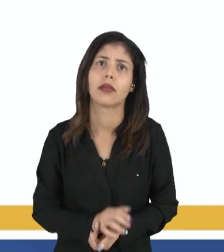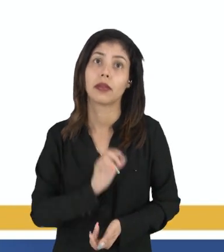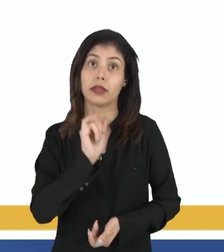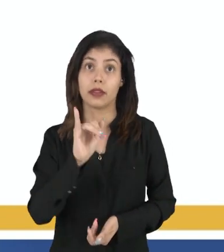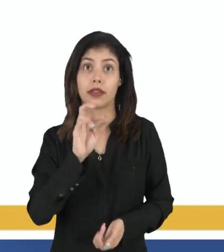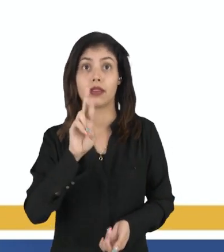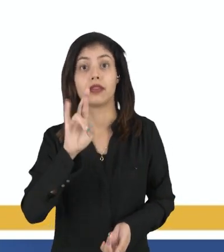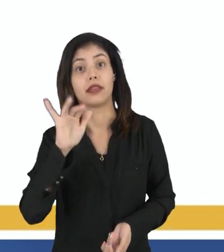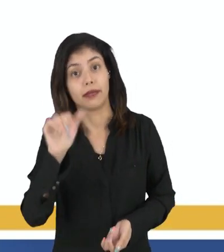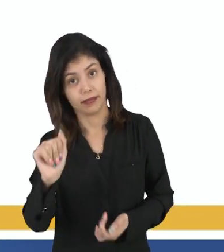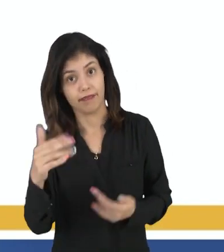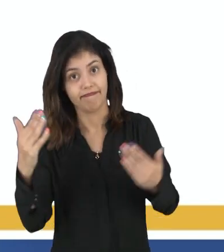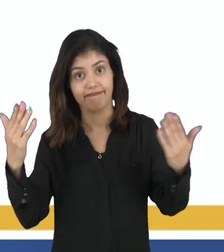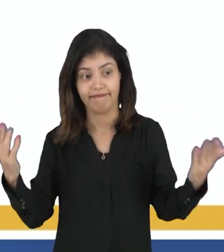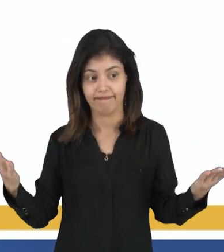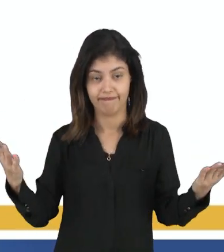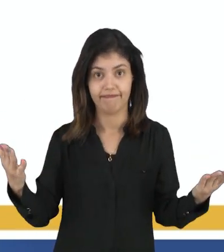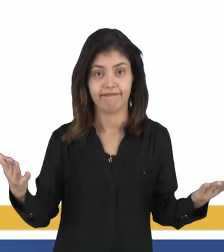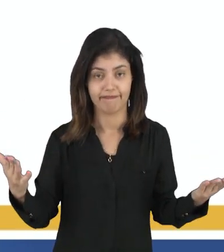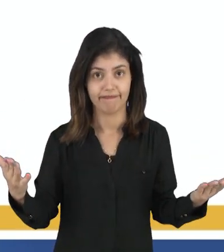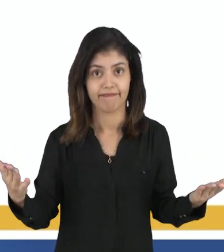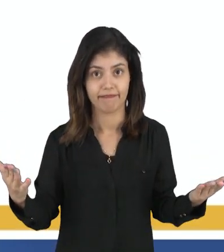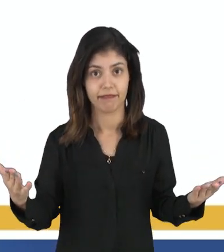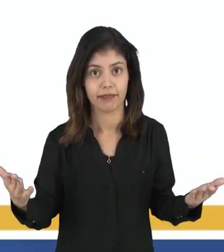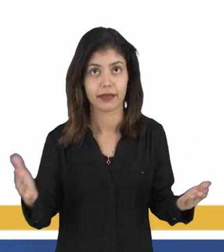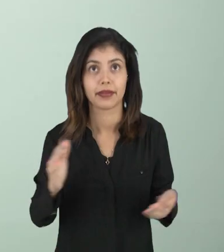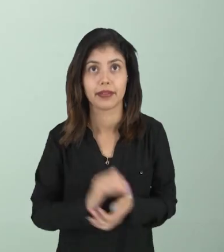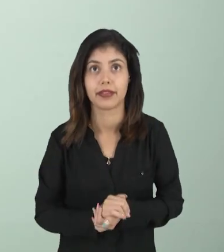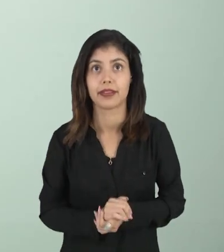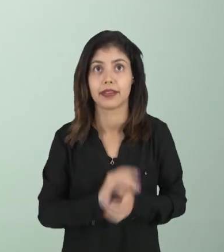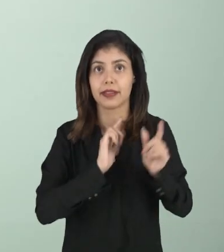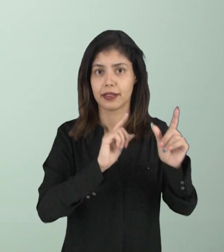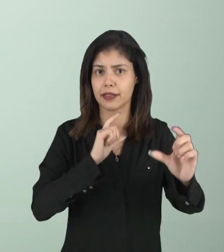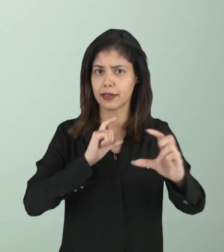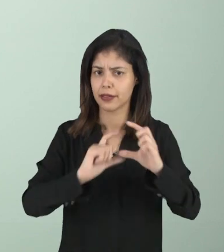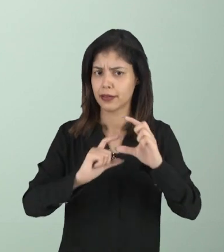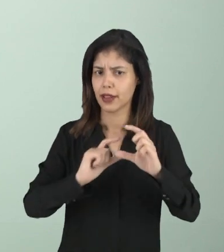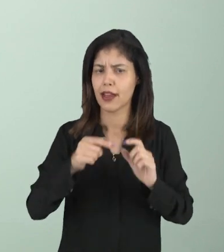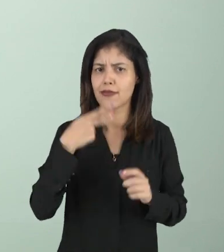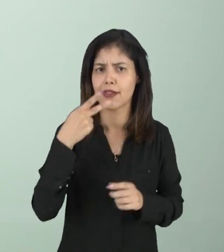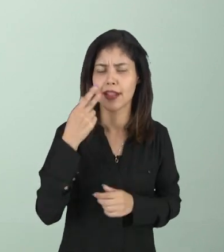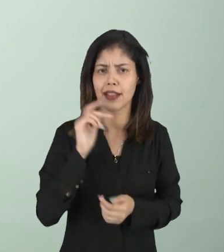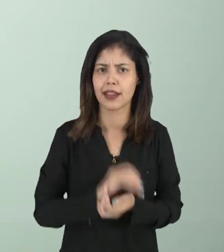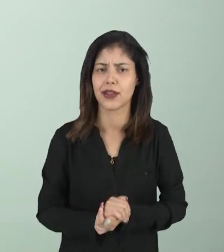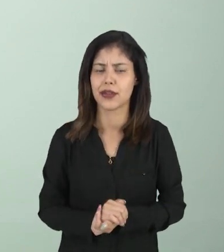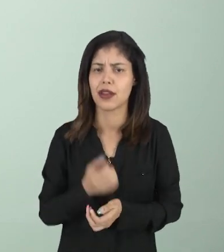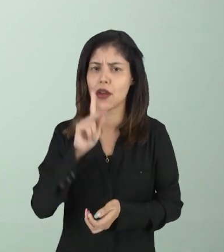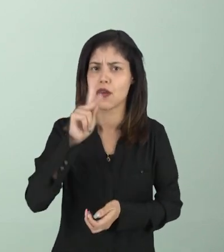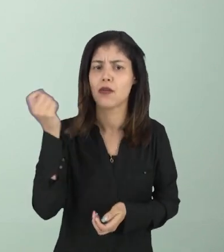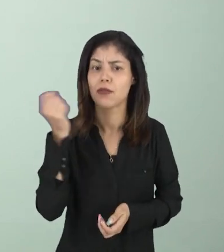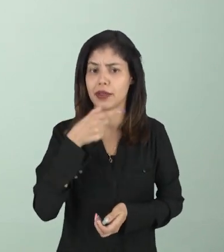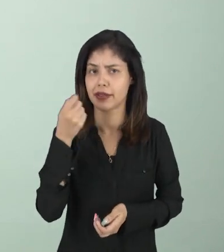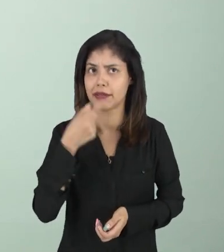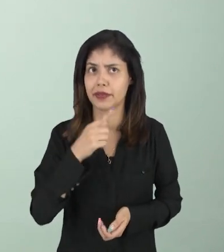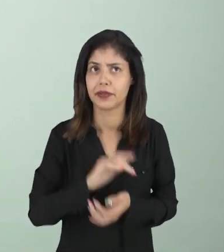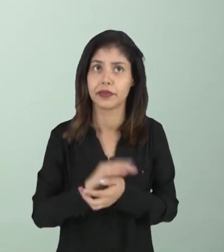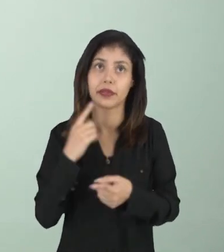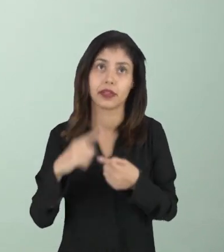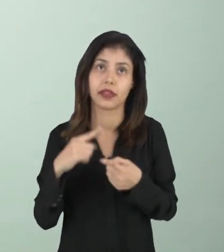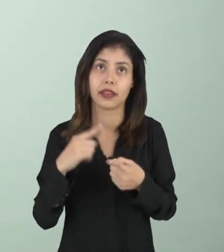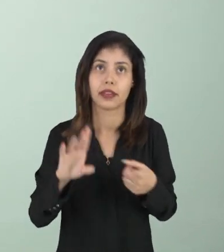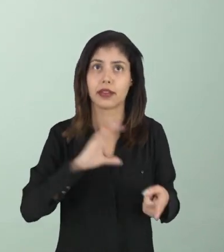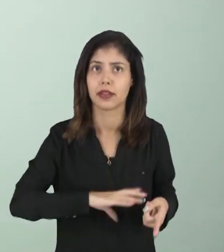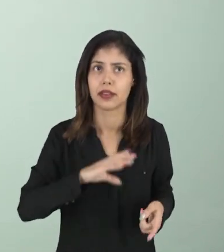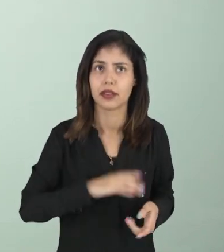responde: aí varia. Essa charge, ela faz uma crítica com humor. Observem o contexto,